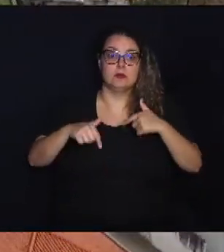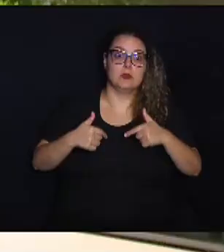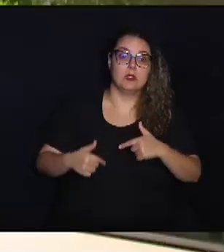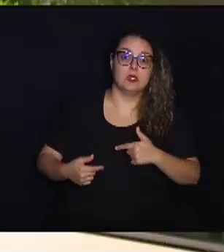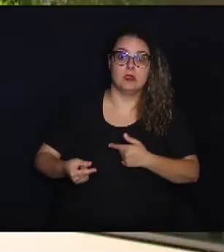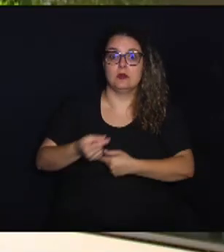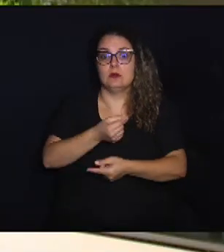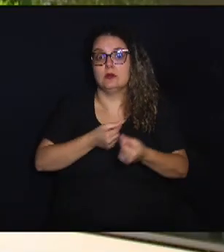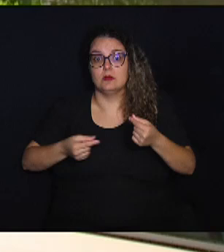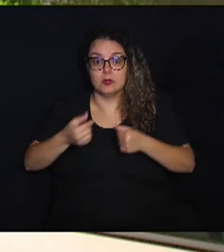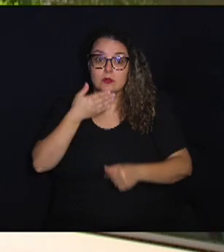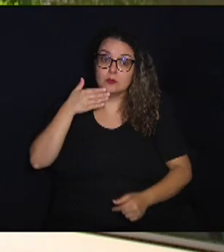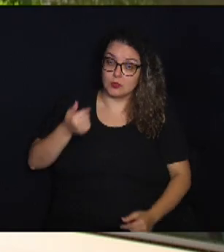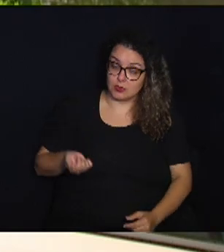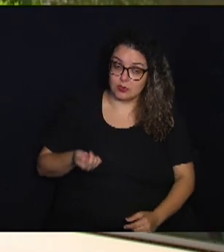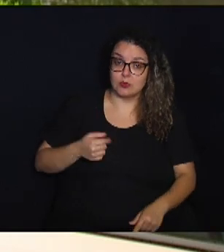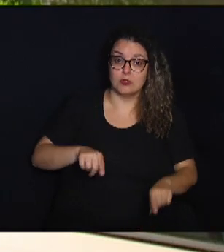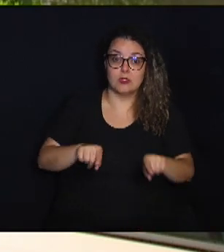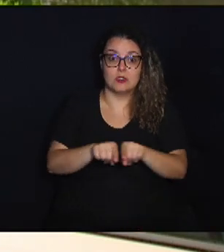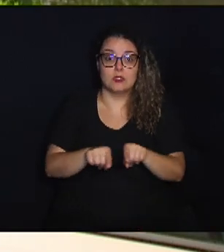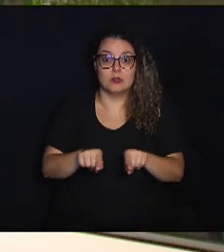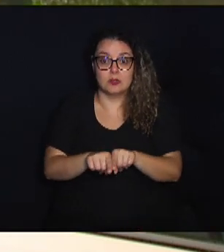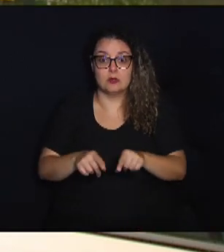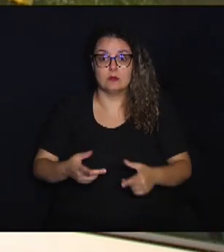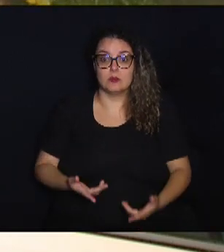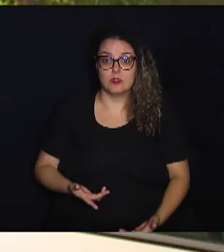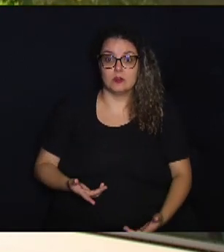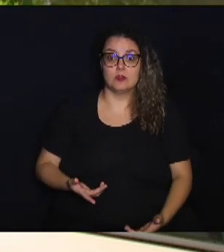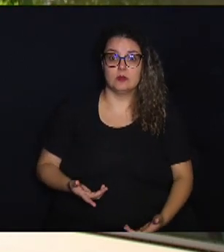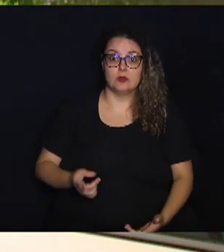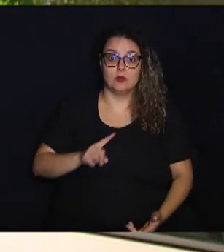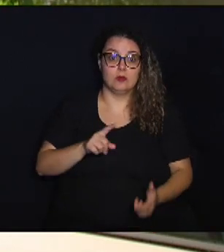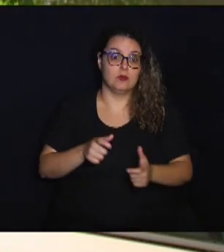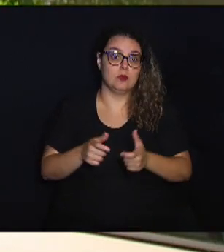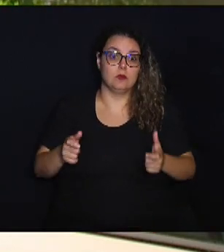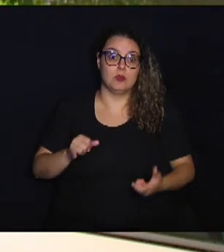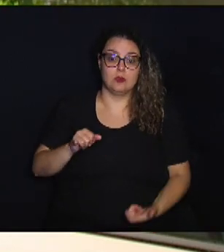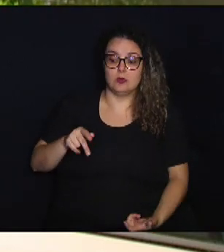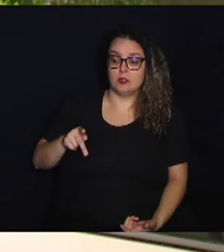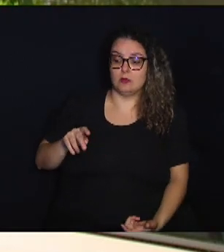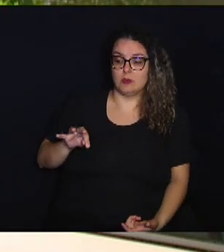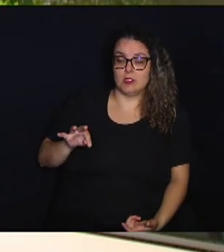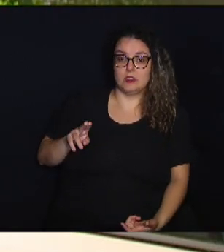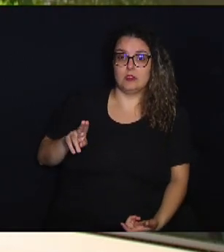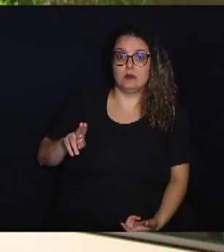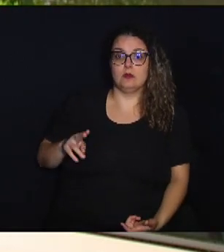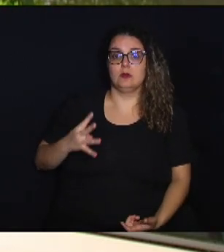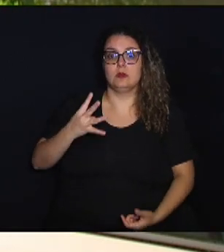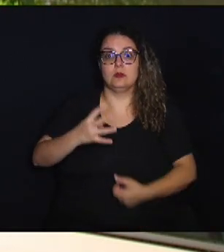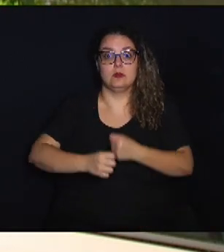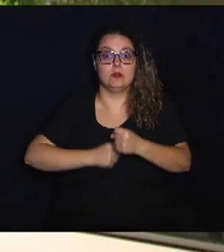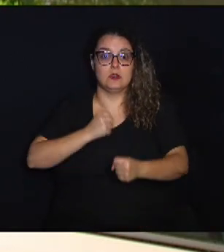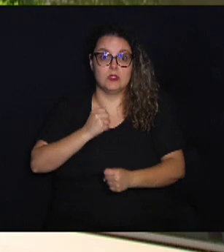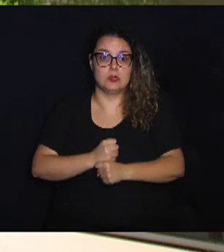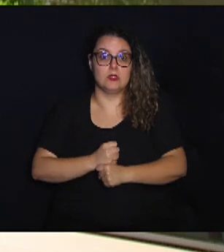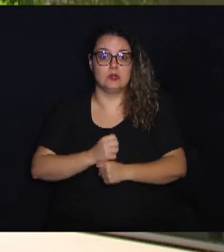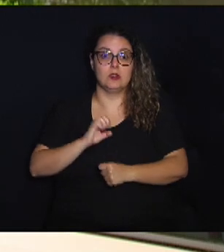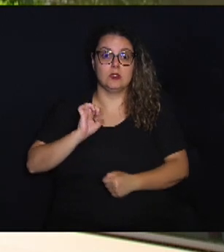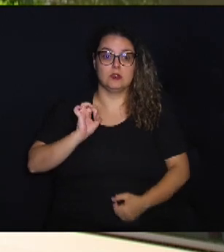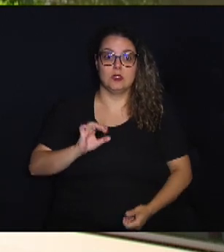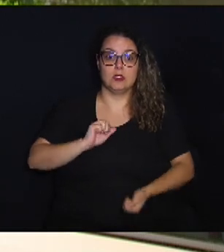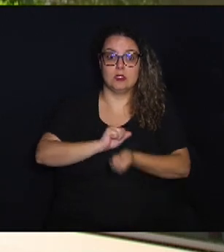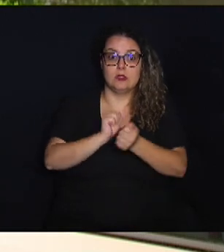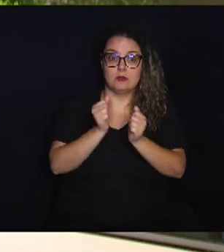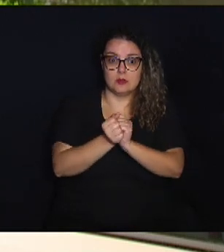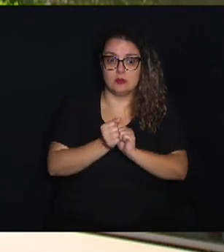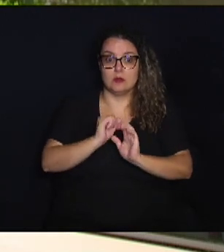está melhor. E segundo, o não aumento do IPTU nesses 4 anos. Só houve a reposição da inflação e com